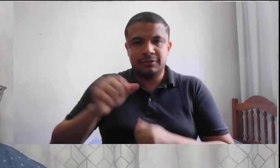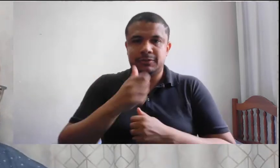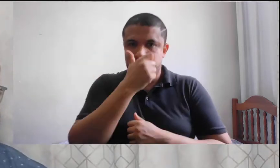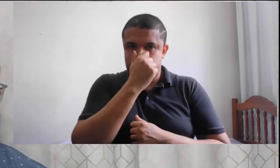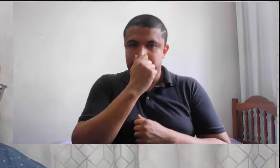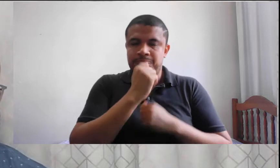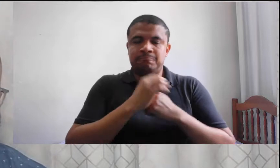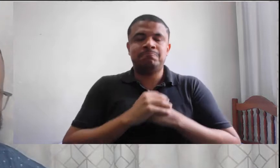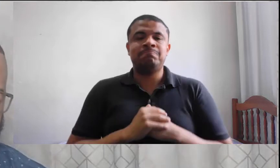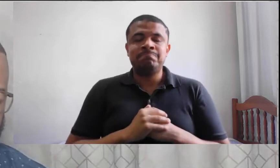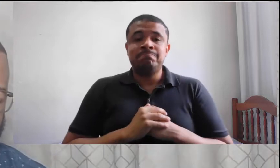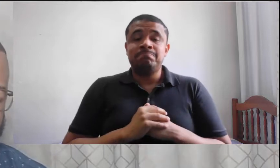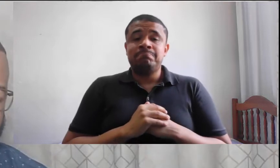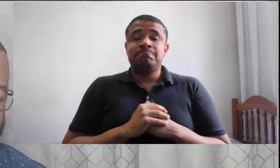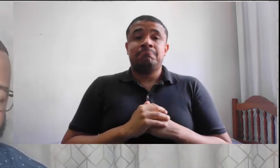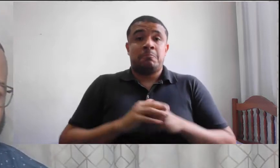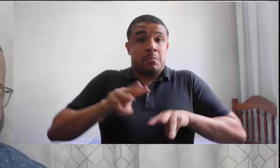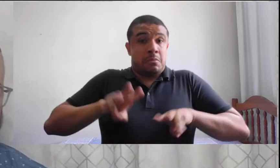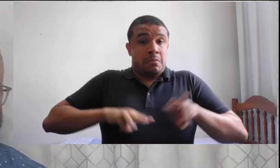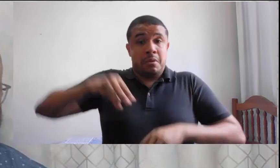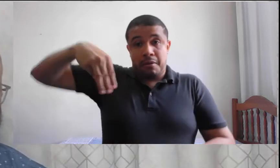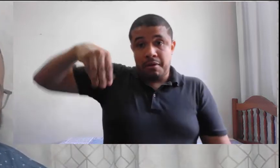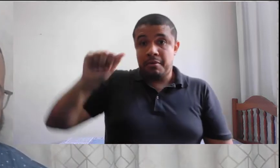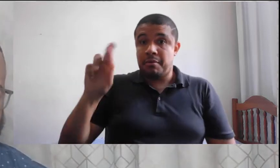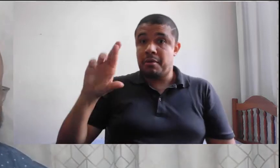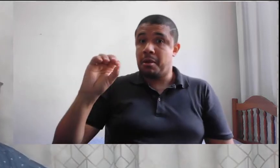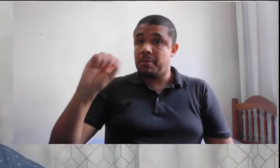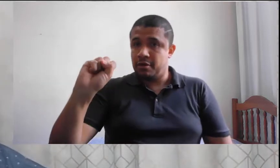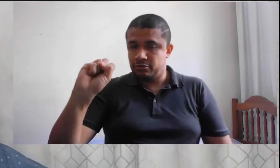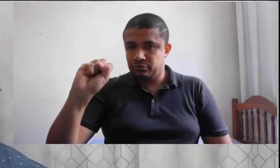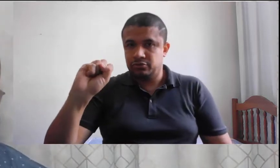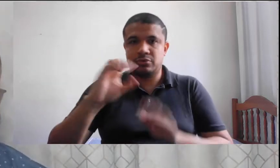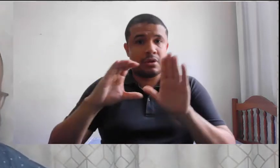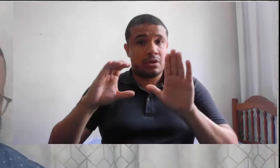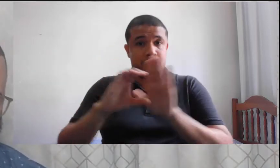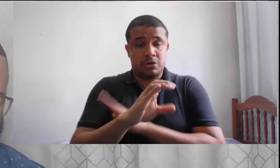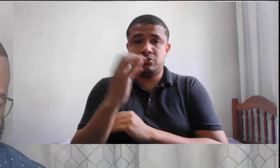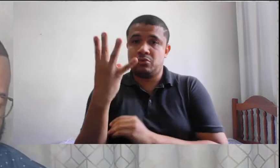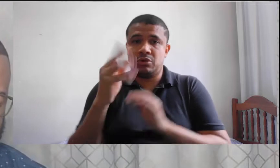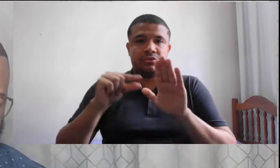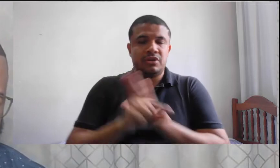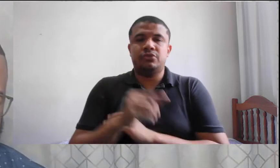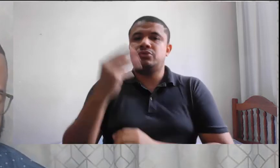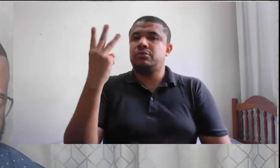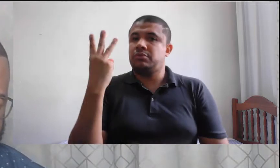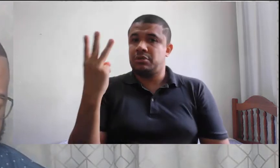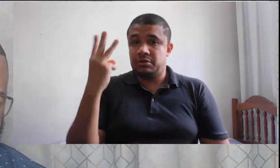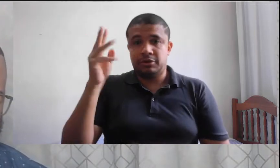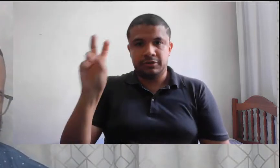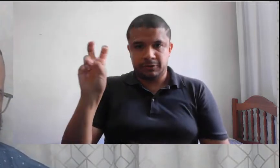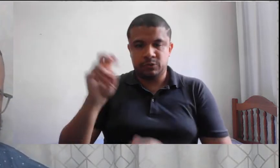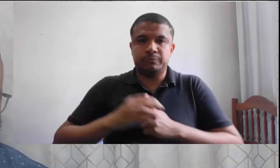Leia comigo, por favor, o que está escrito em Marcos, no capítulo 4. A partir do versículo 35. Diz